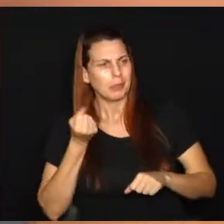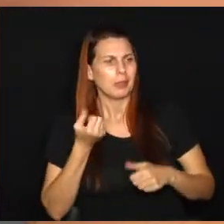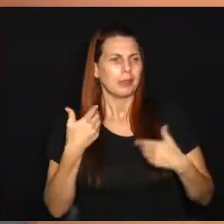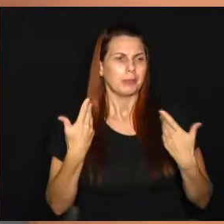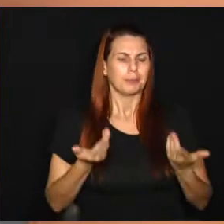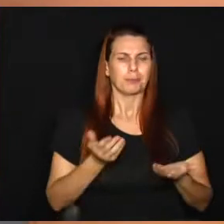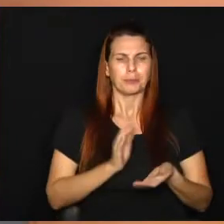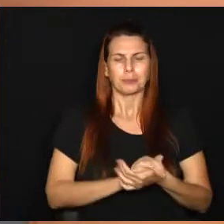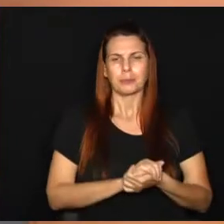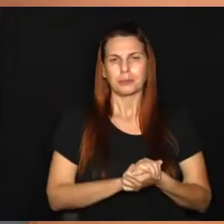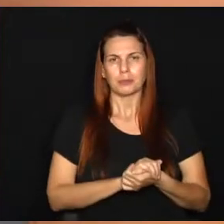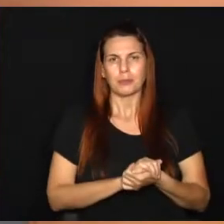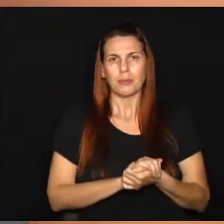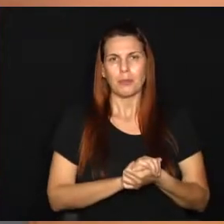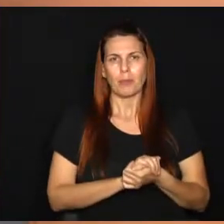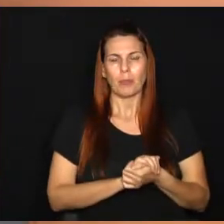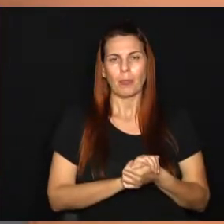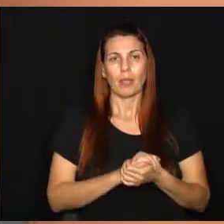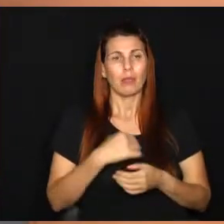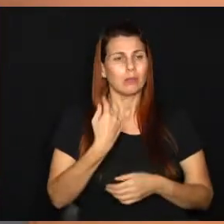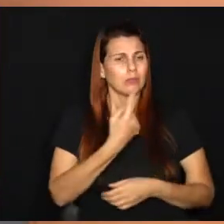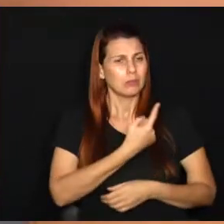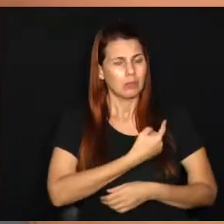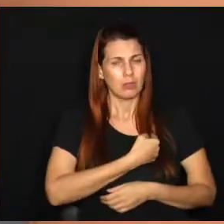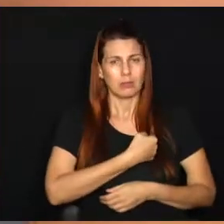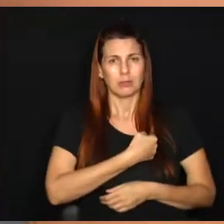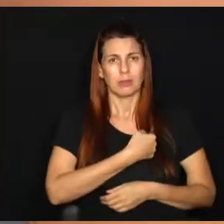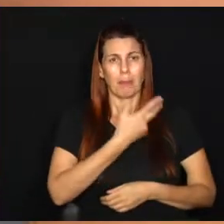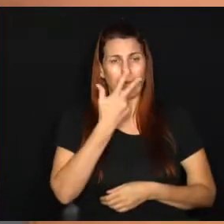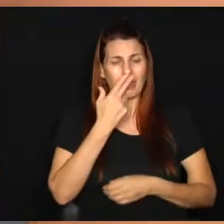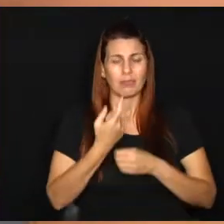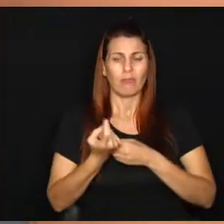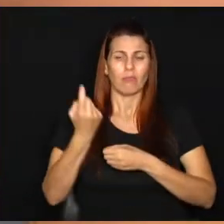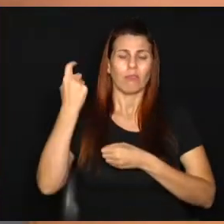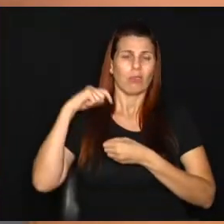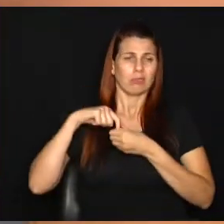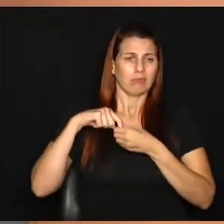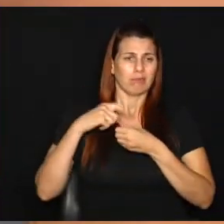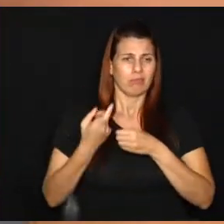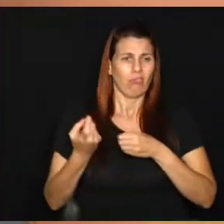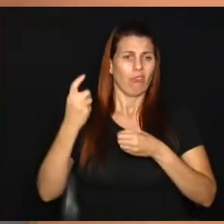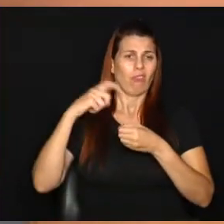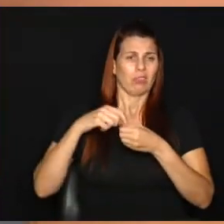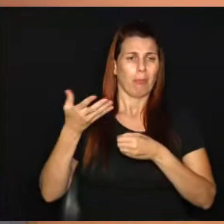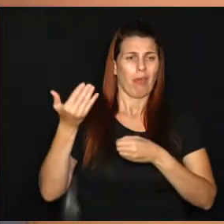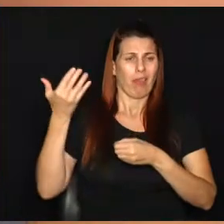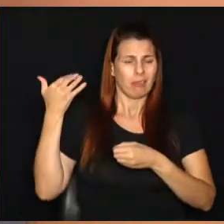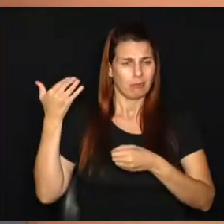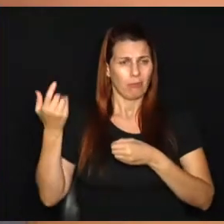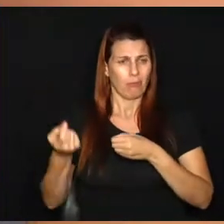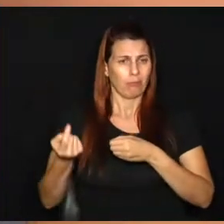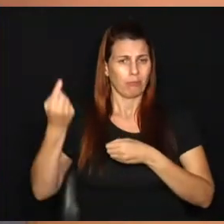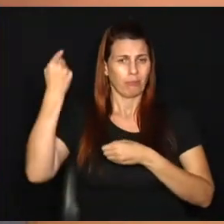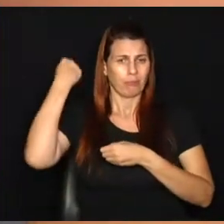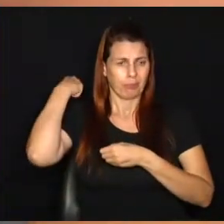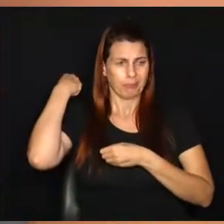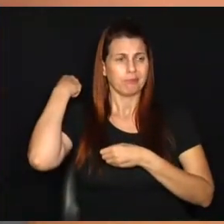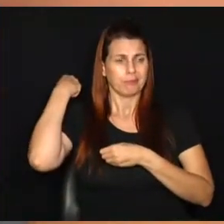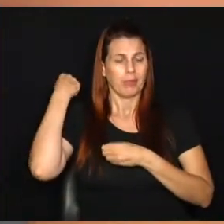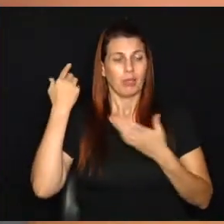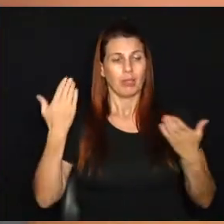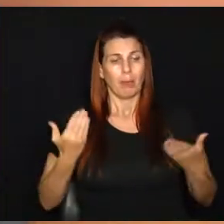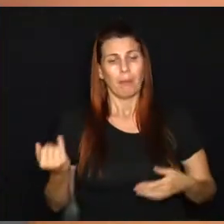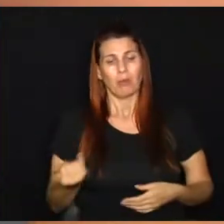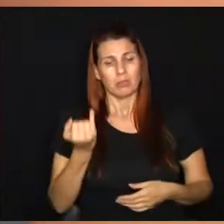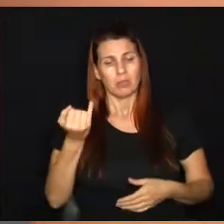assim, nós estamos voltando tudo a estaca zero. Então, é muito importante esse tipo de espaço